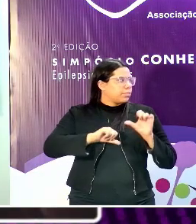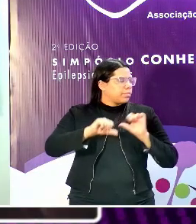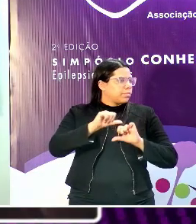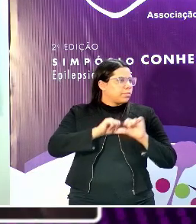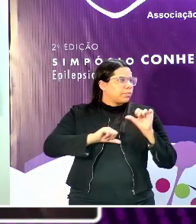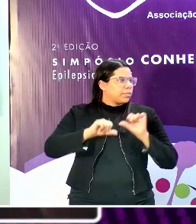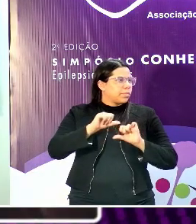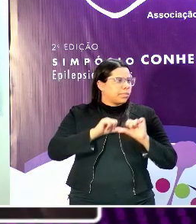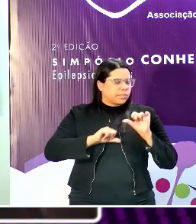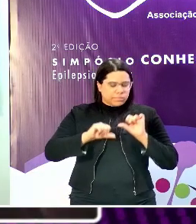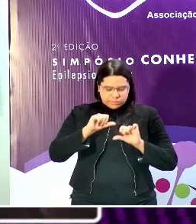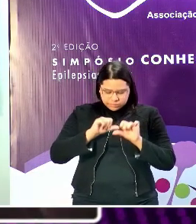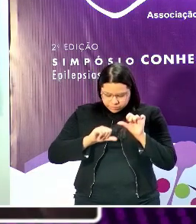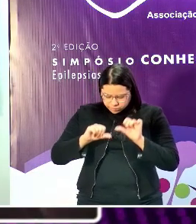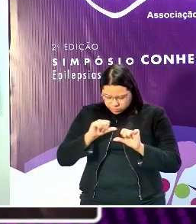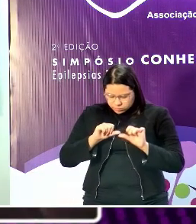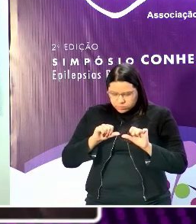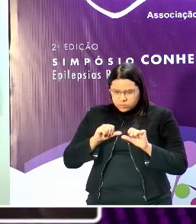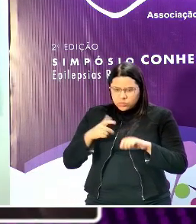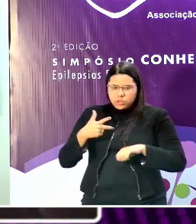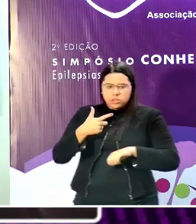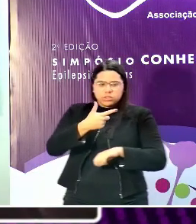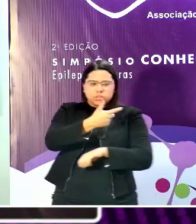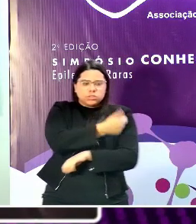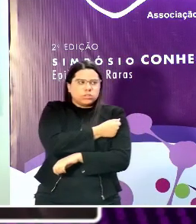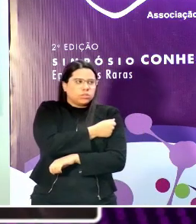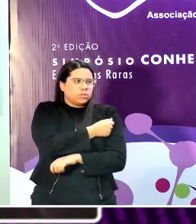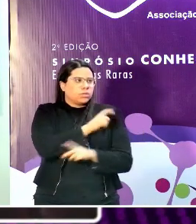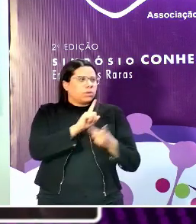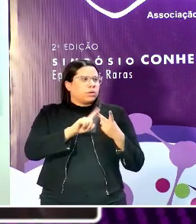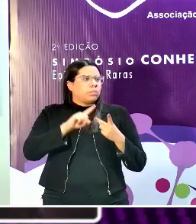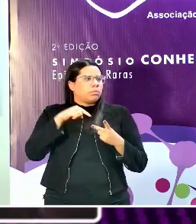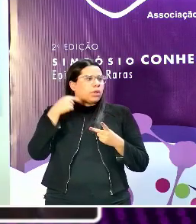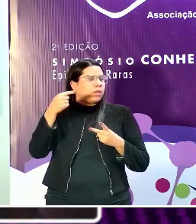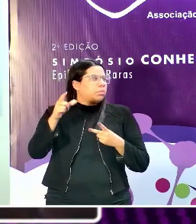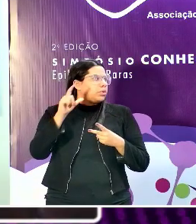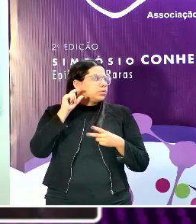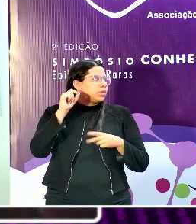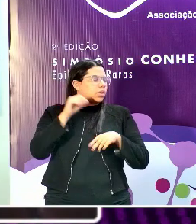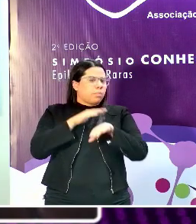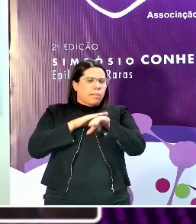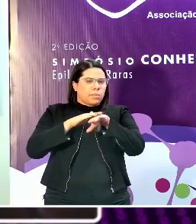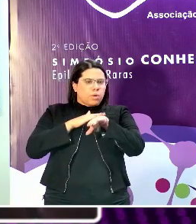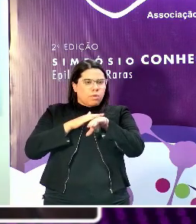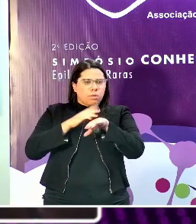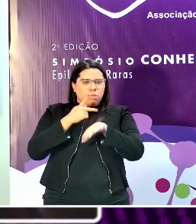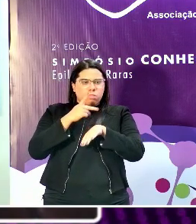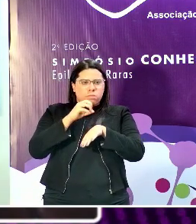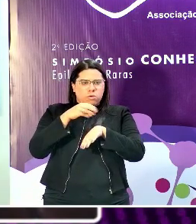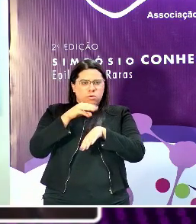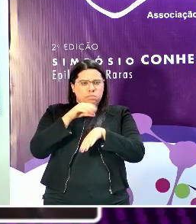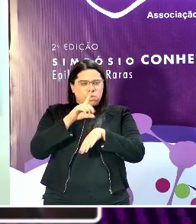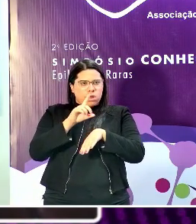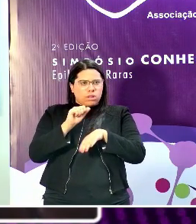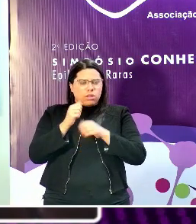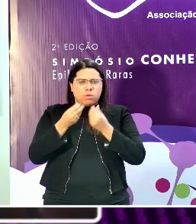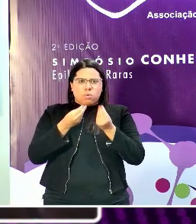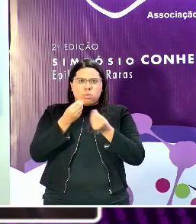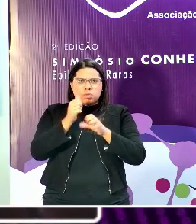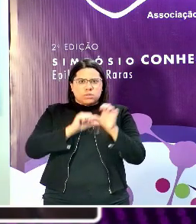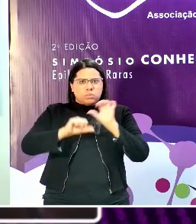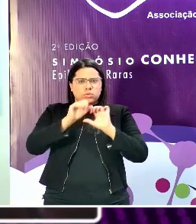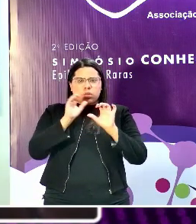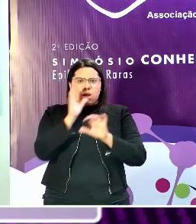do parenteral, né, da injeção, para uma coisa transdérmica? Conta como é que você deu esse pulo todo aí.